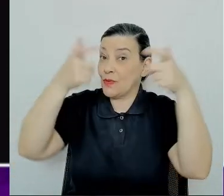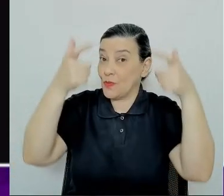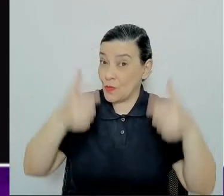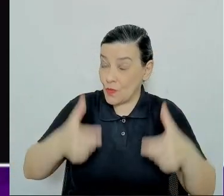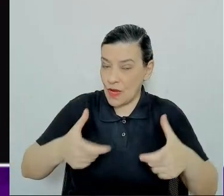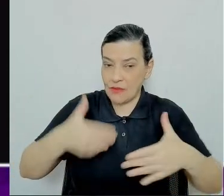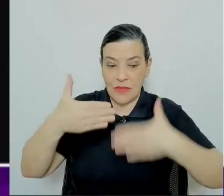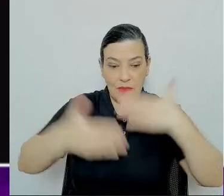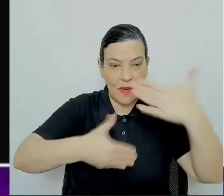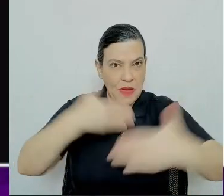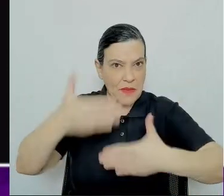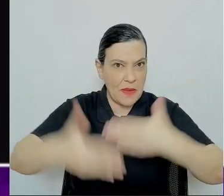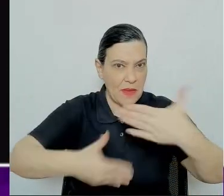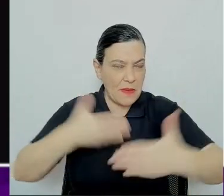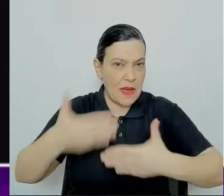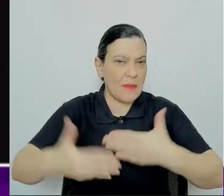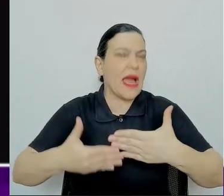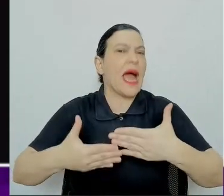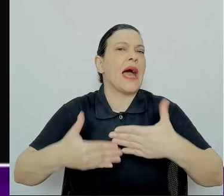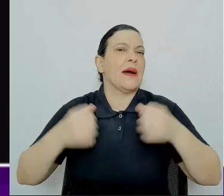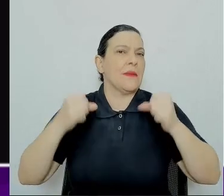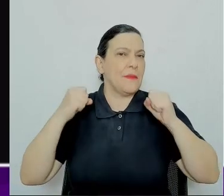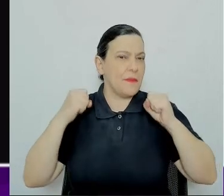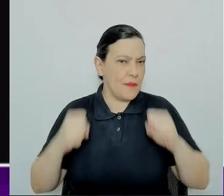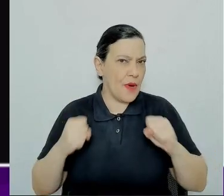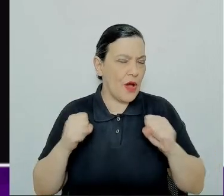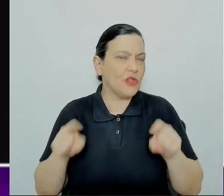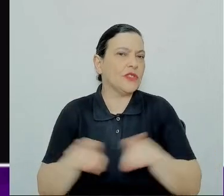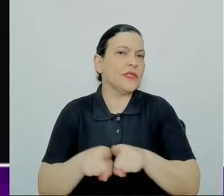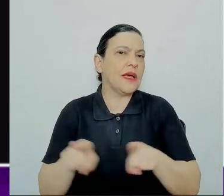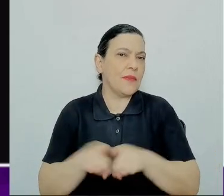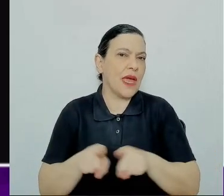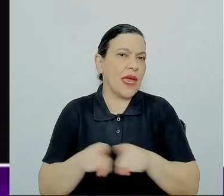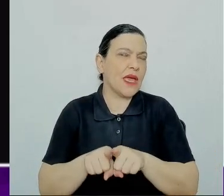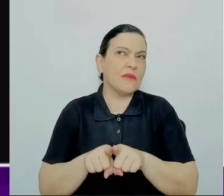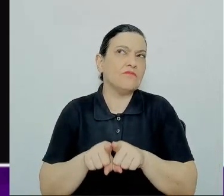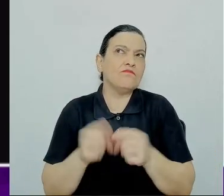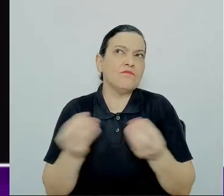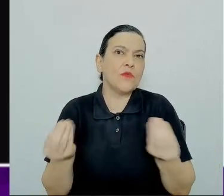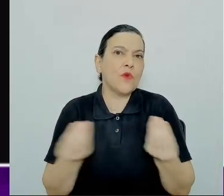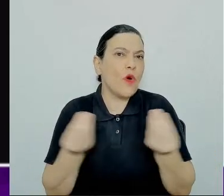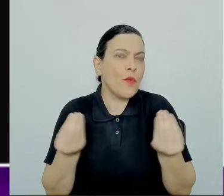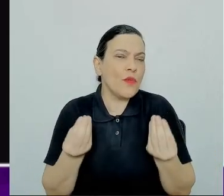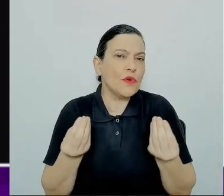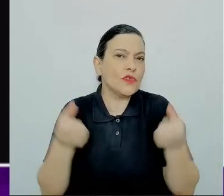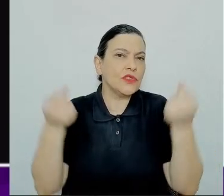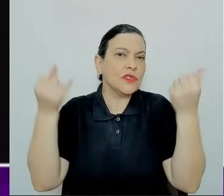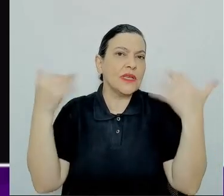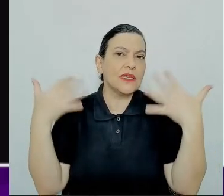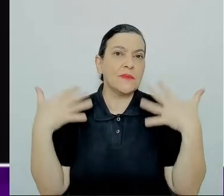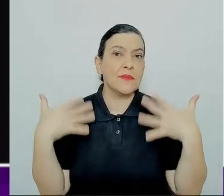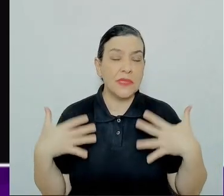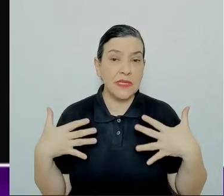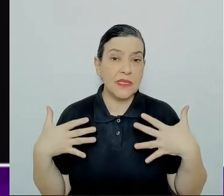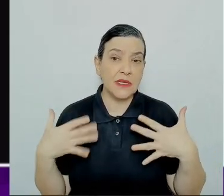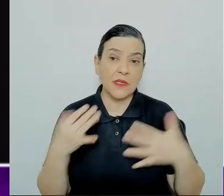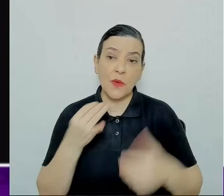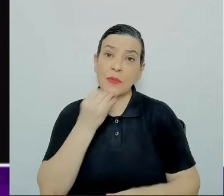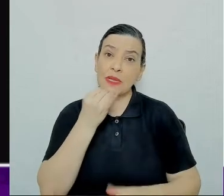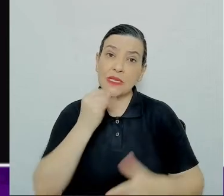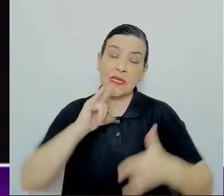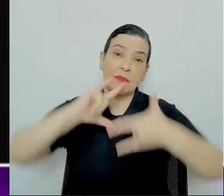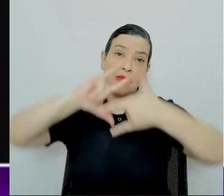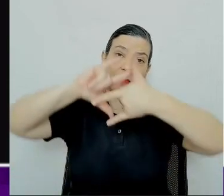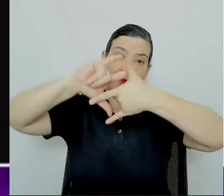por exemplo, nós podemos abordar também quando nós estamos falando por exemplo, Microsoft